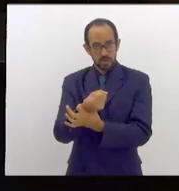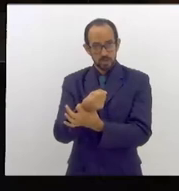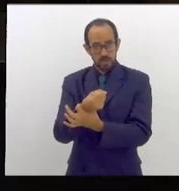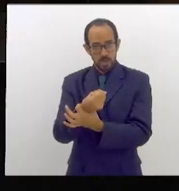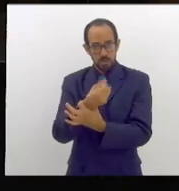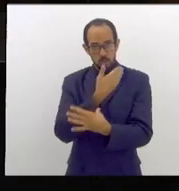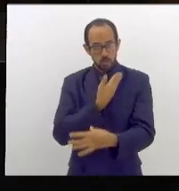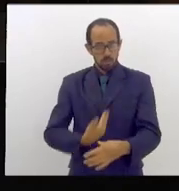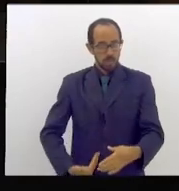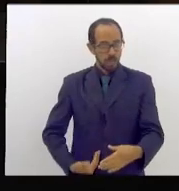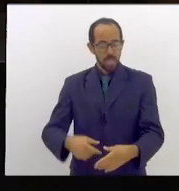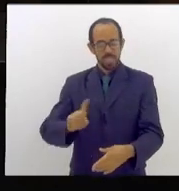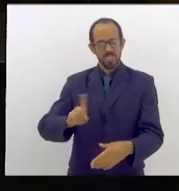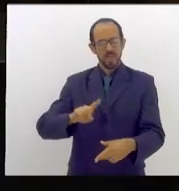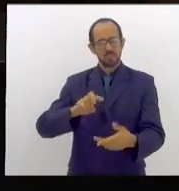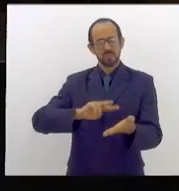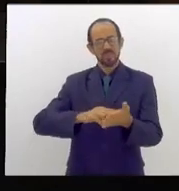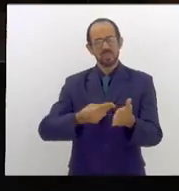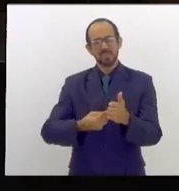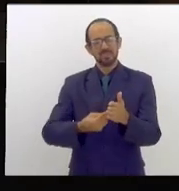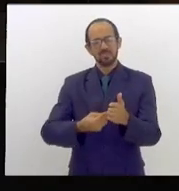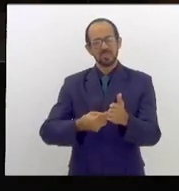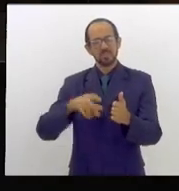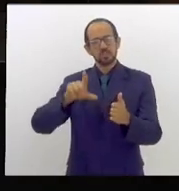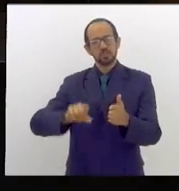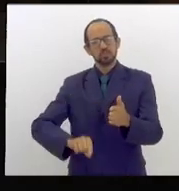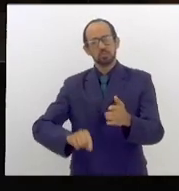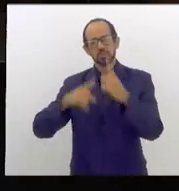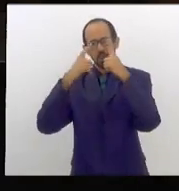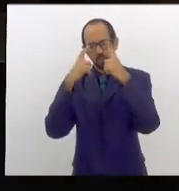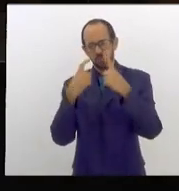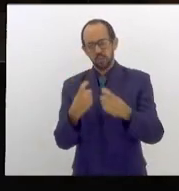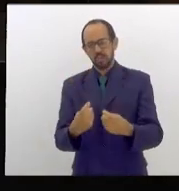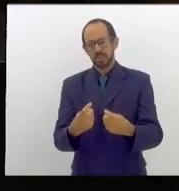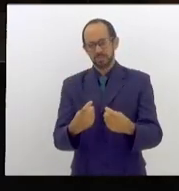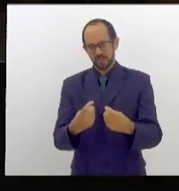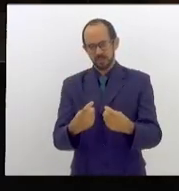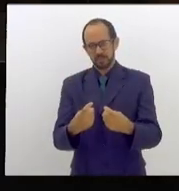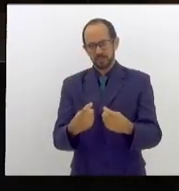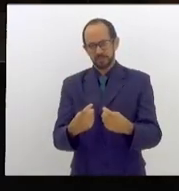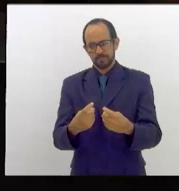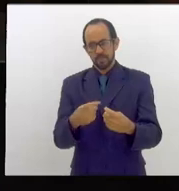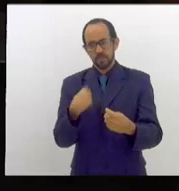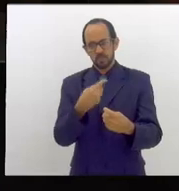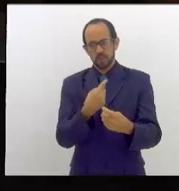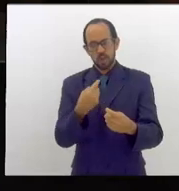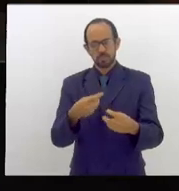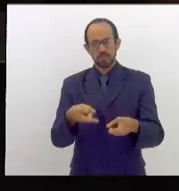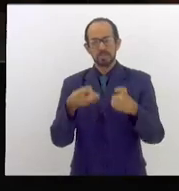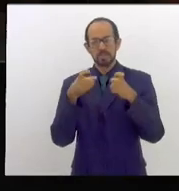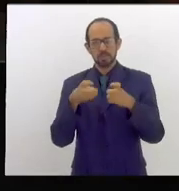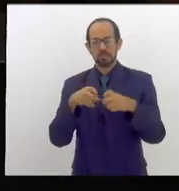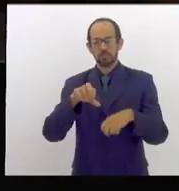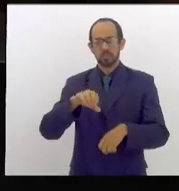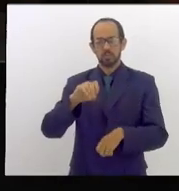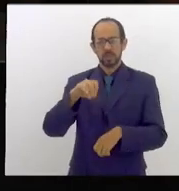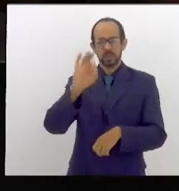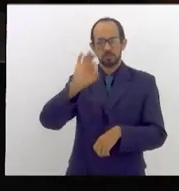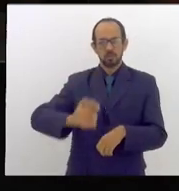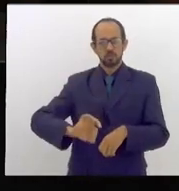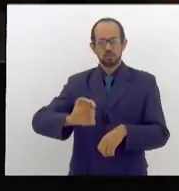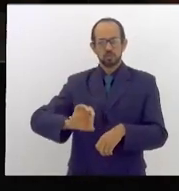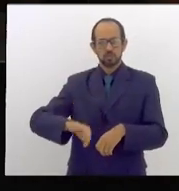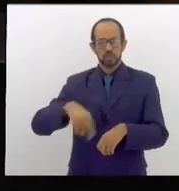redução da letalidade policial muito pelo contrário a gente vê uma redução de cerca de 90%